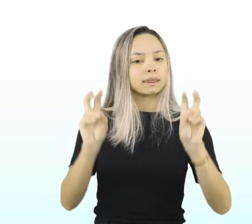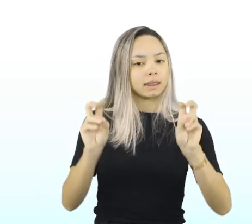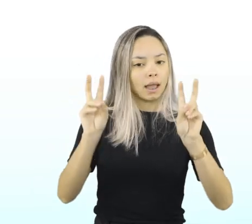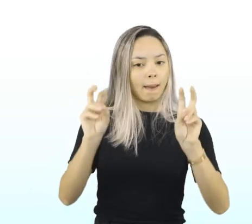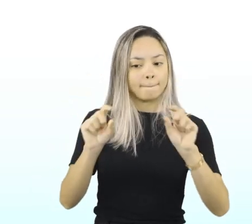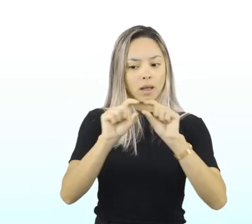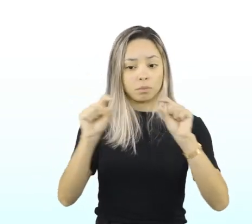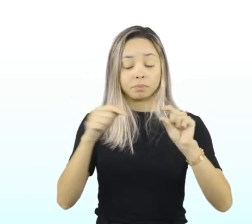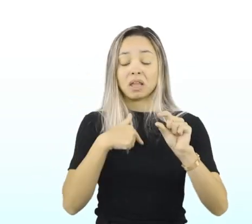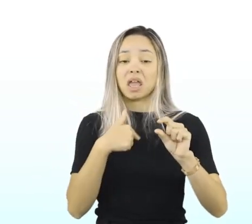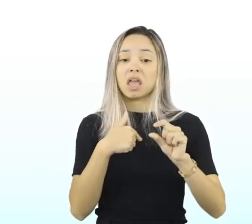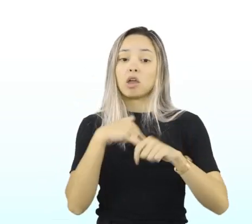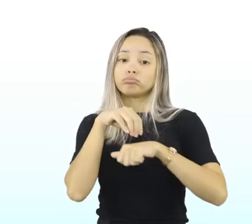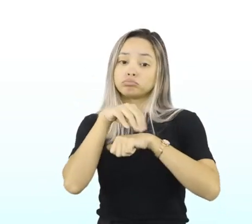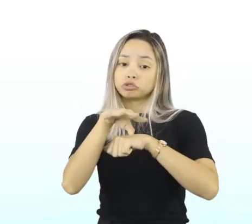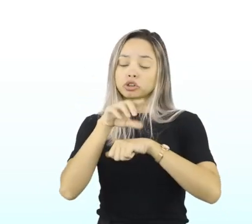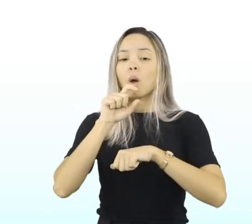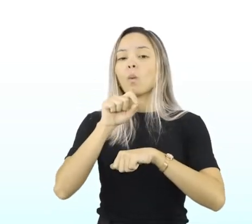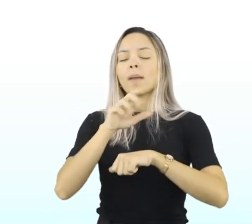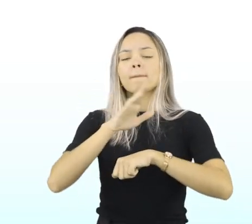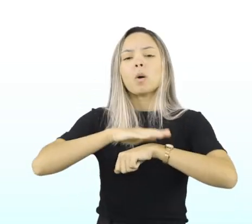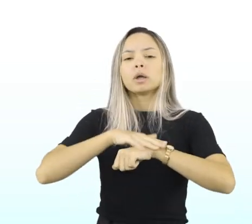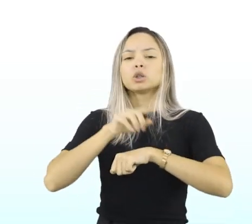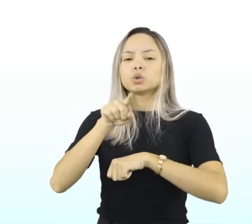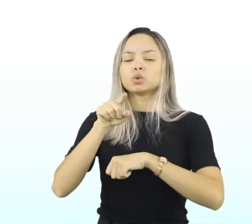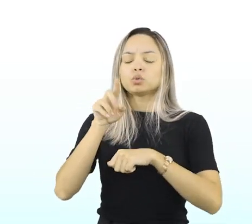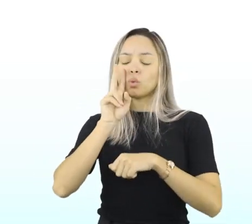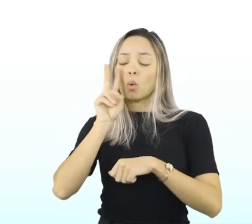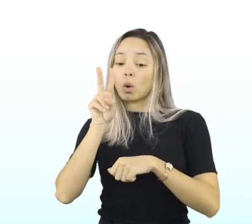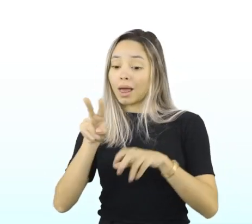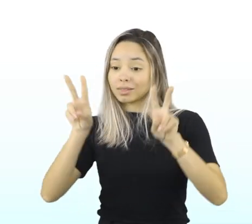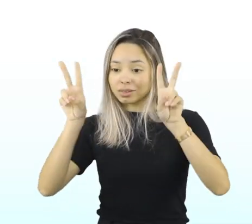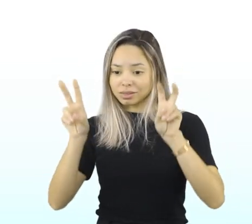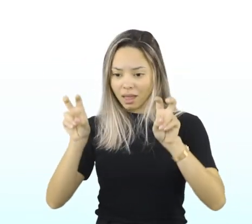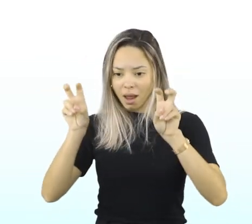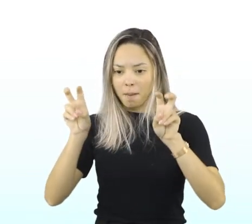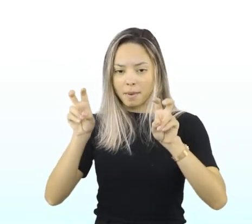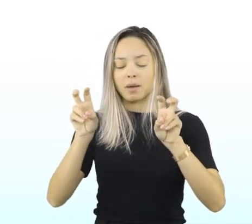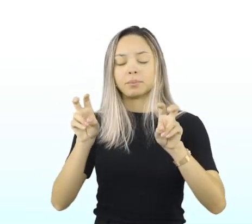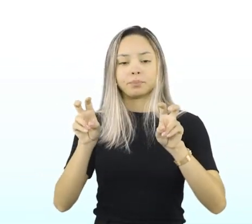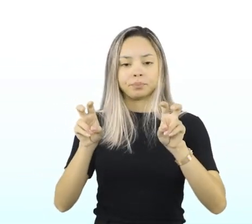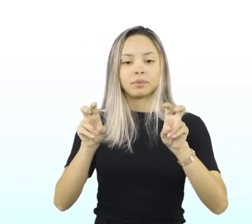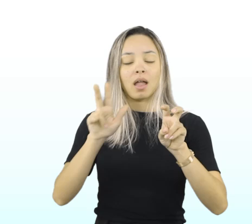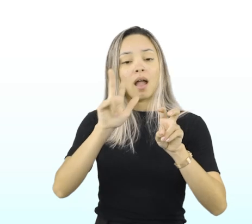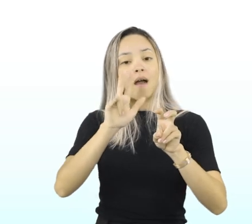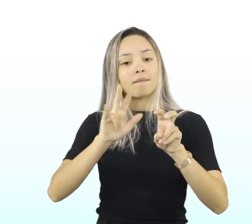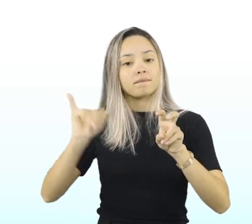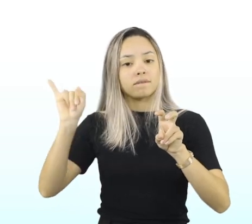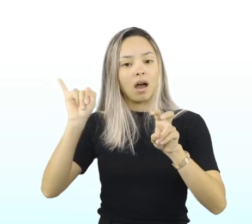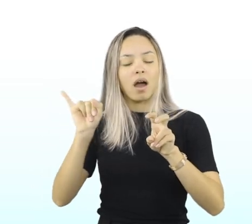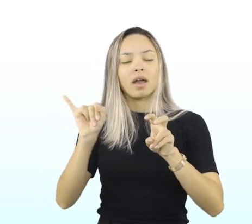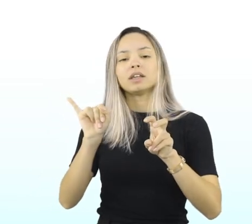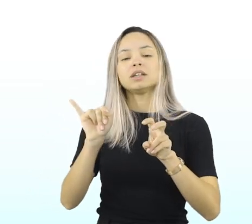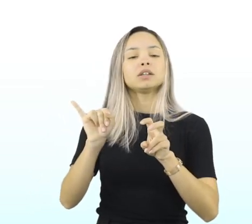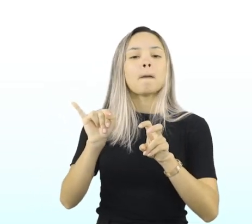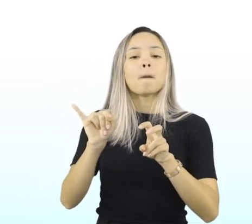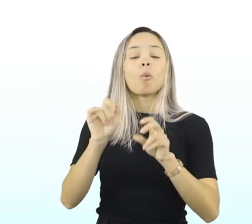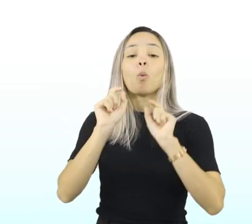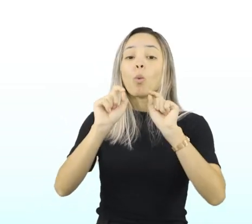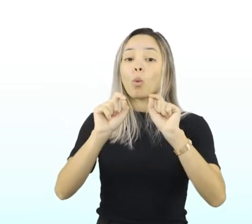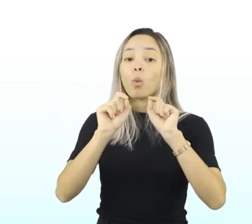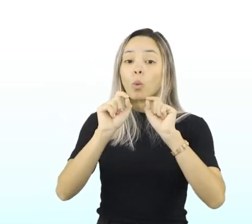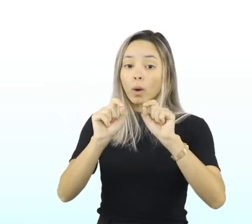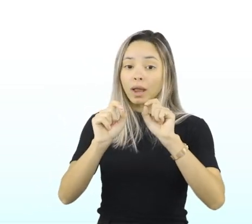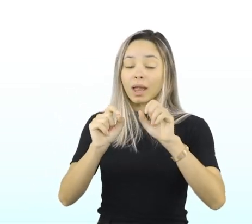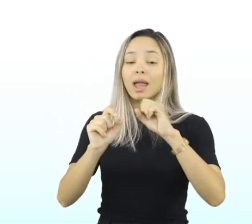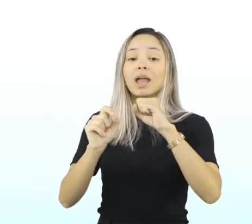tema, tá? Eu sugiro o seguinte, assim que você pegar o tema, você deve marcar os substantivos